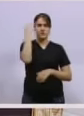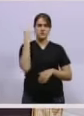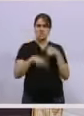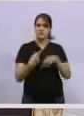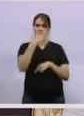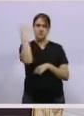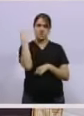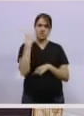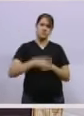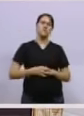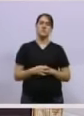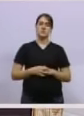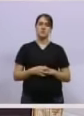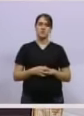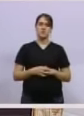Vira música?